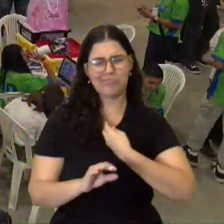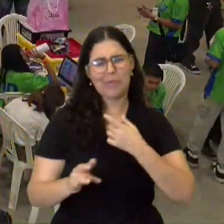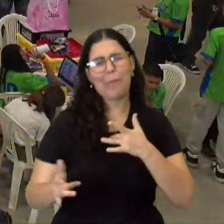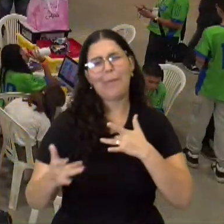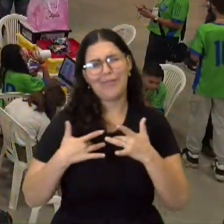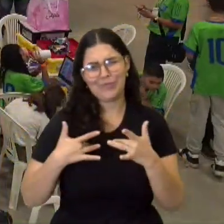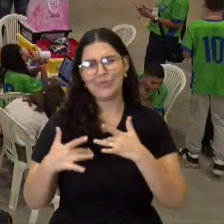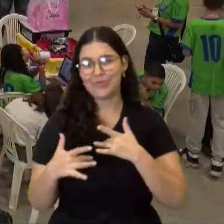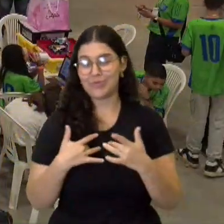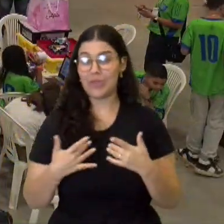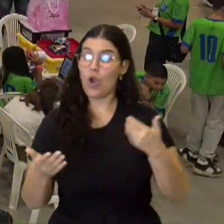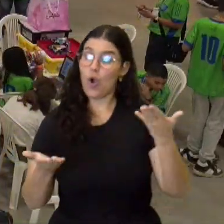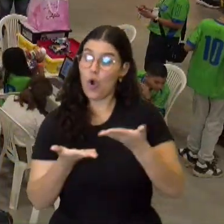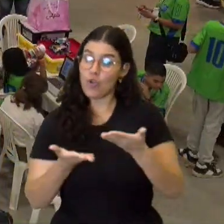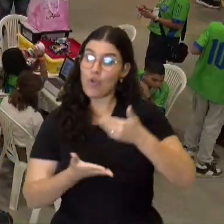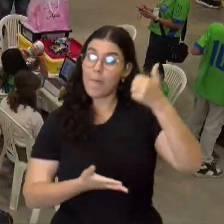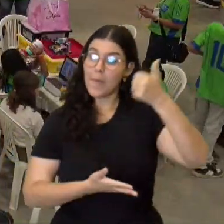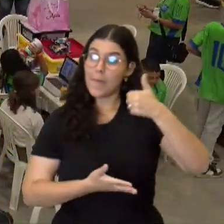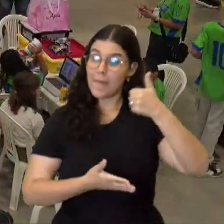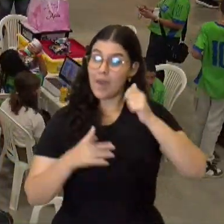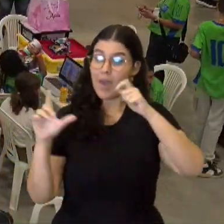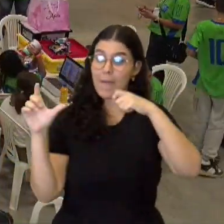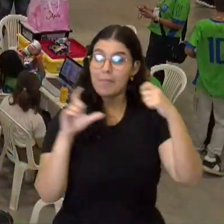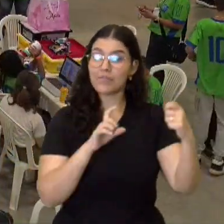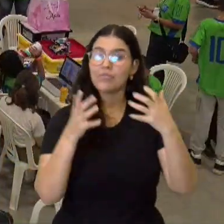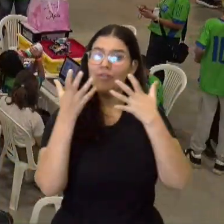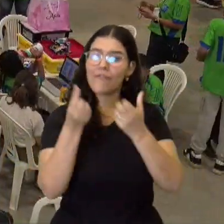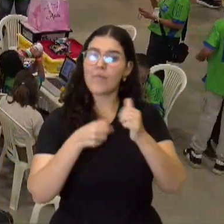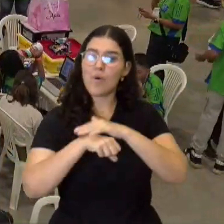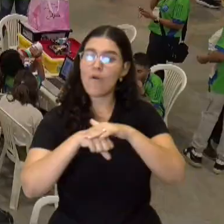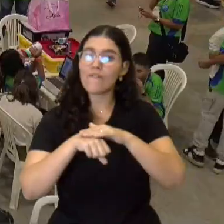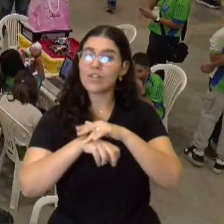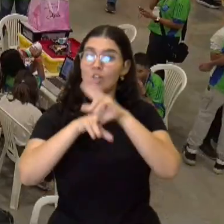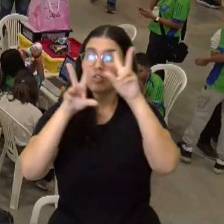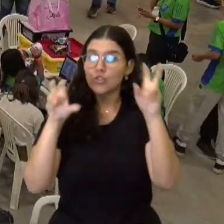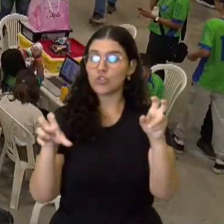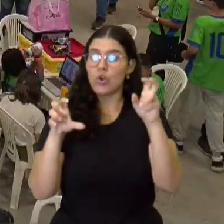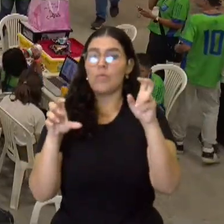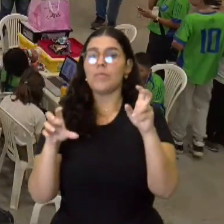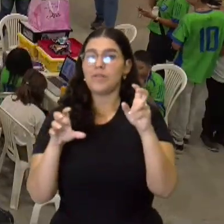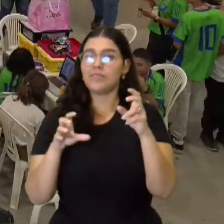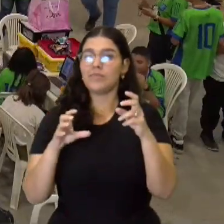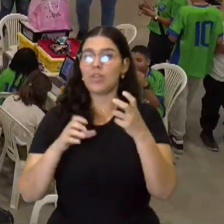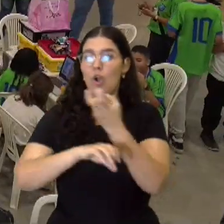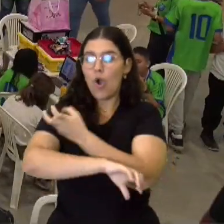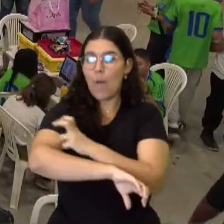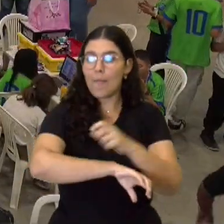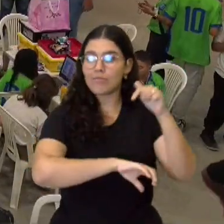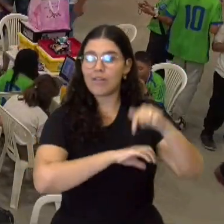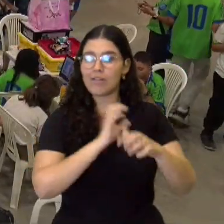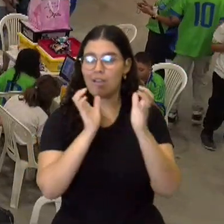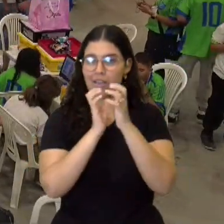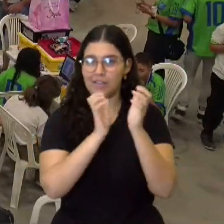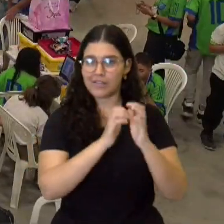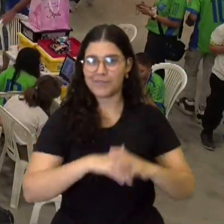episódio, vamos tratar da robótica no Recife, um universo de possibilidades. Vamos conversar sobre esse assunto um